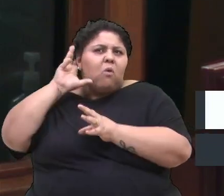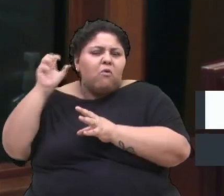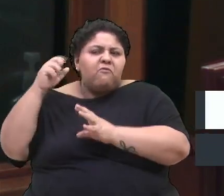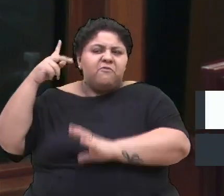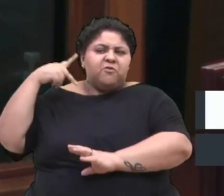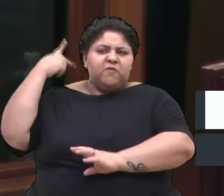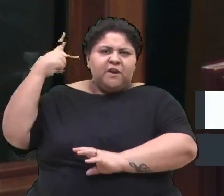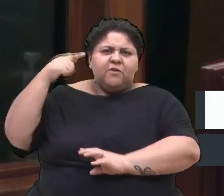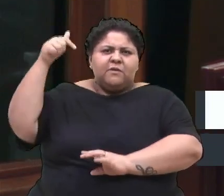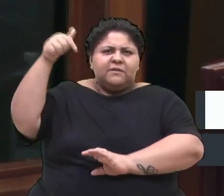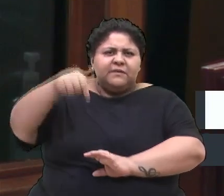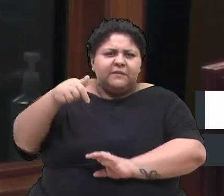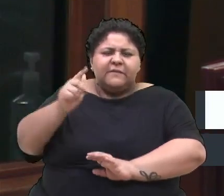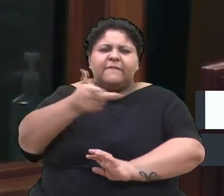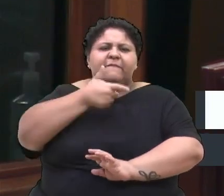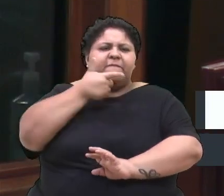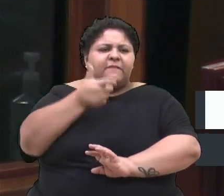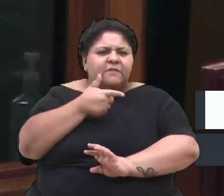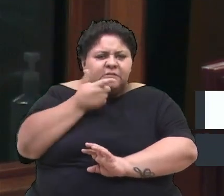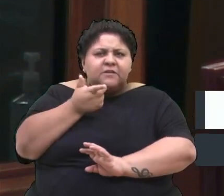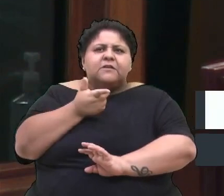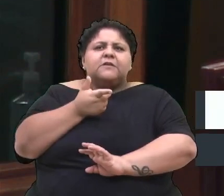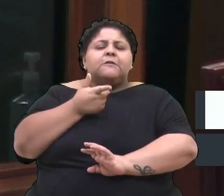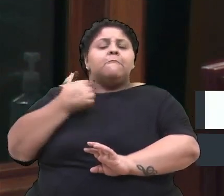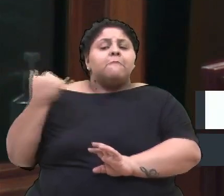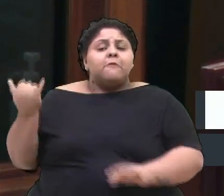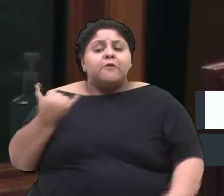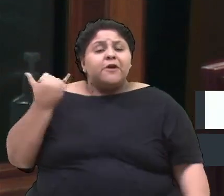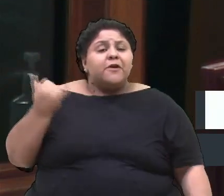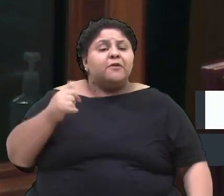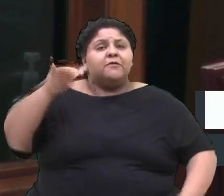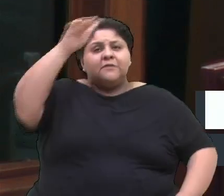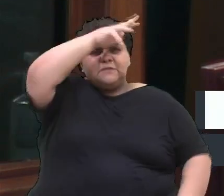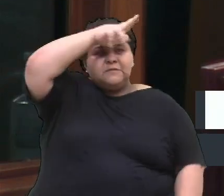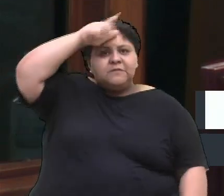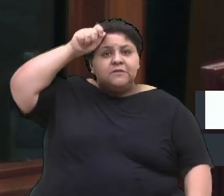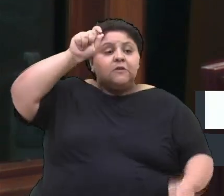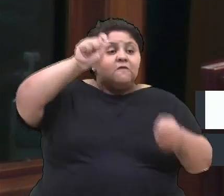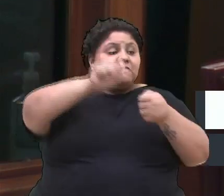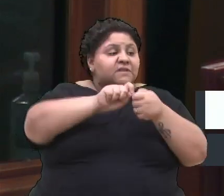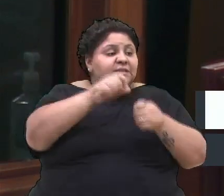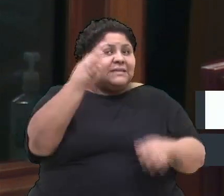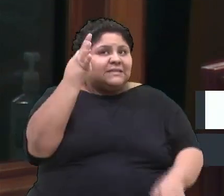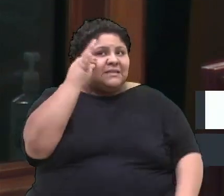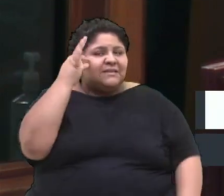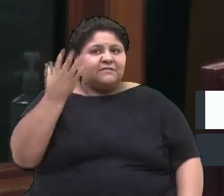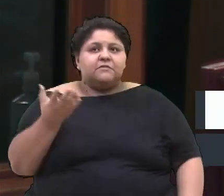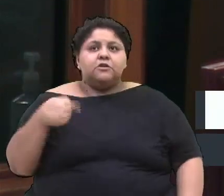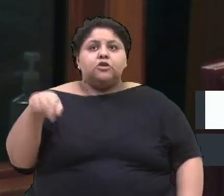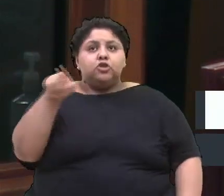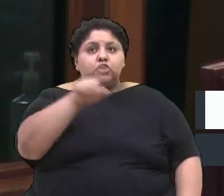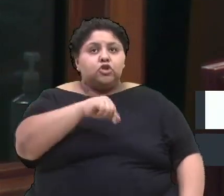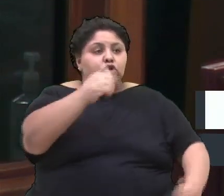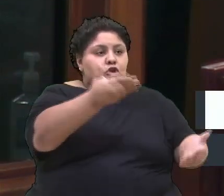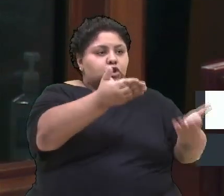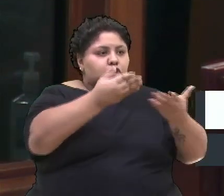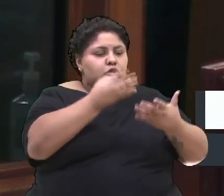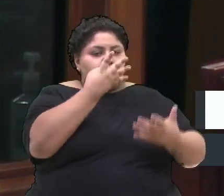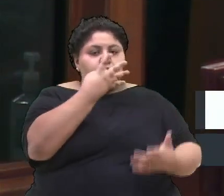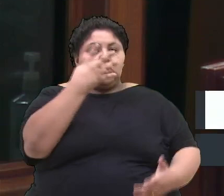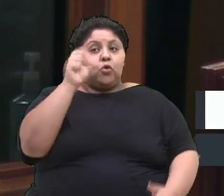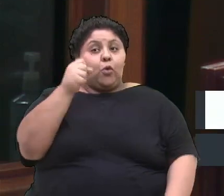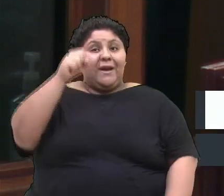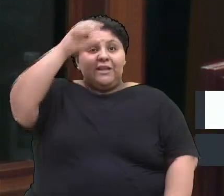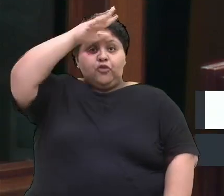aqui dizendo que era importante que os municípios se fizessem presente. Nós convidamos os 48